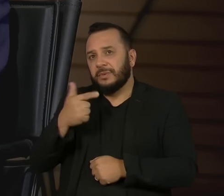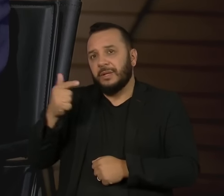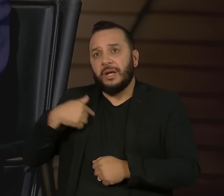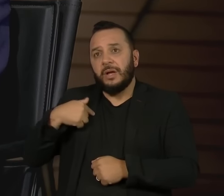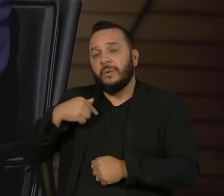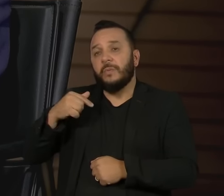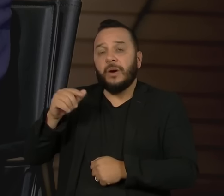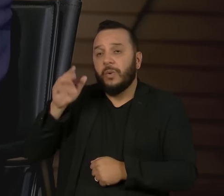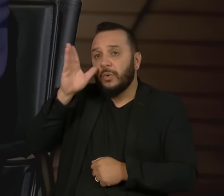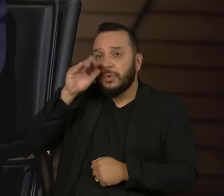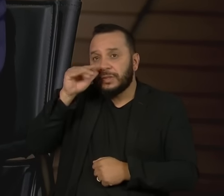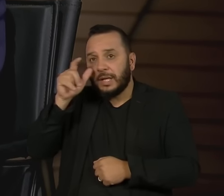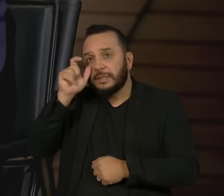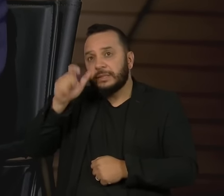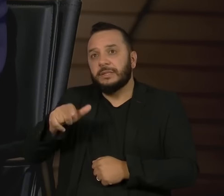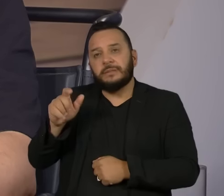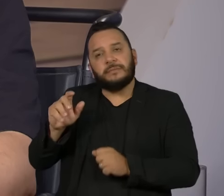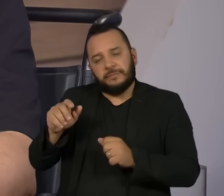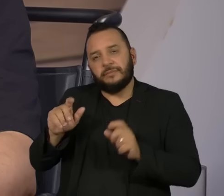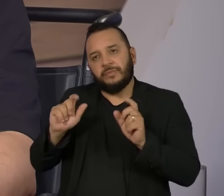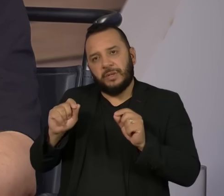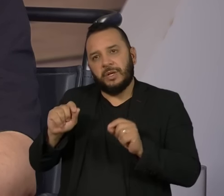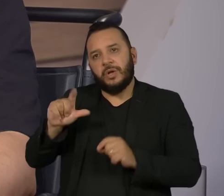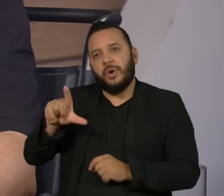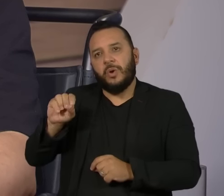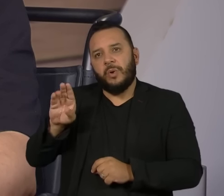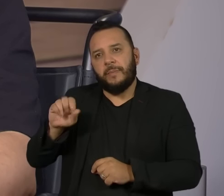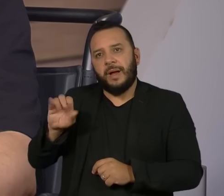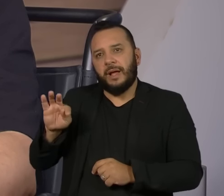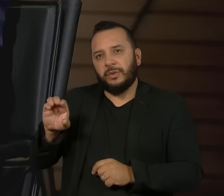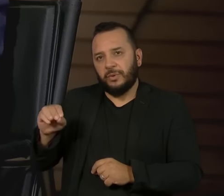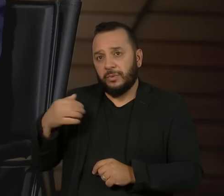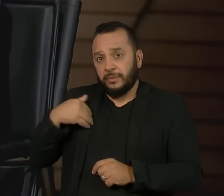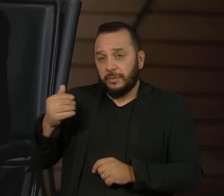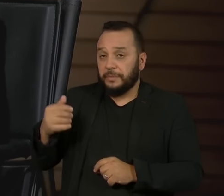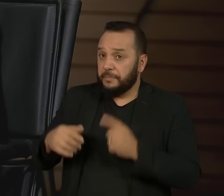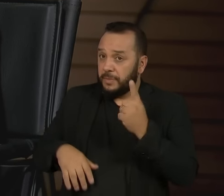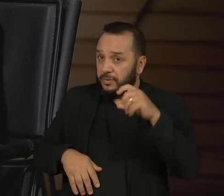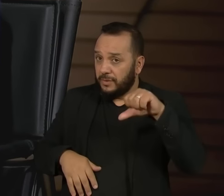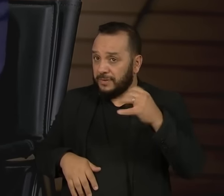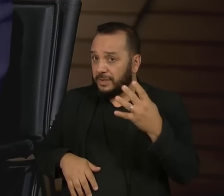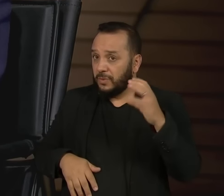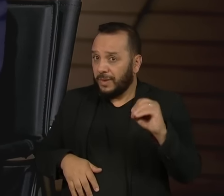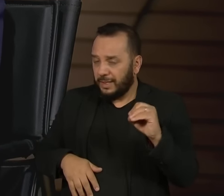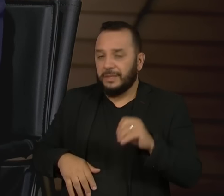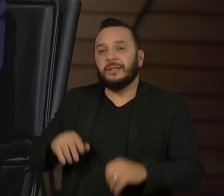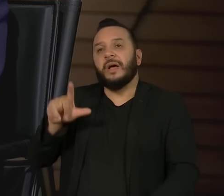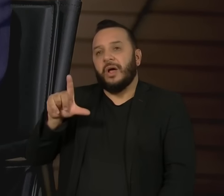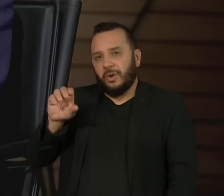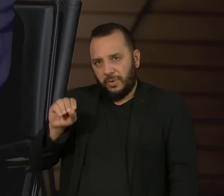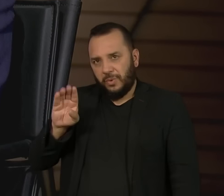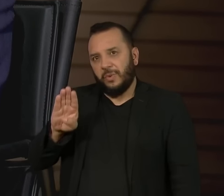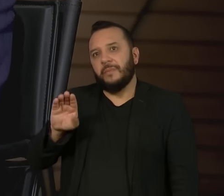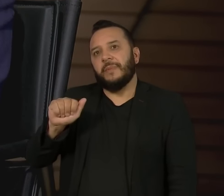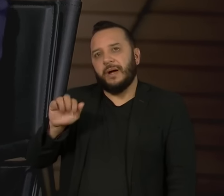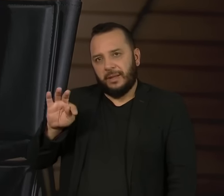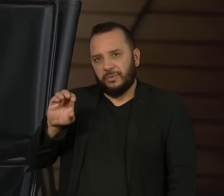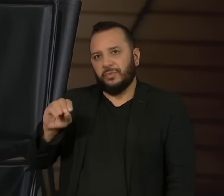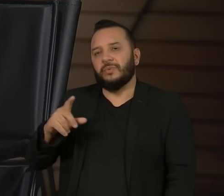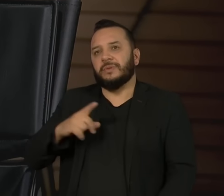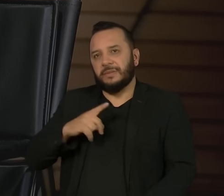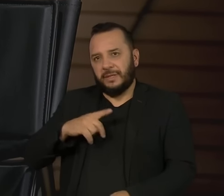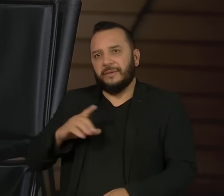sobre o Lobato, uma curiosidade, que as pessoas muitas vezes não sabem. Nos anos 40, o Lobato foi perseguido